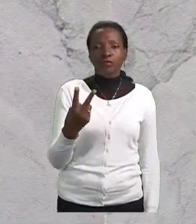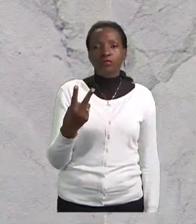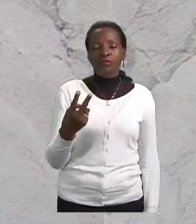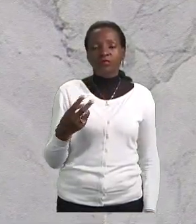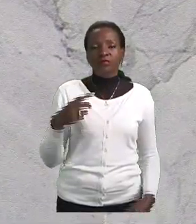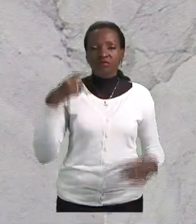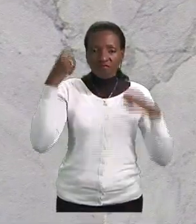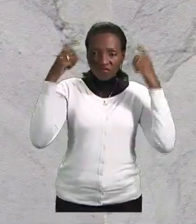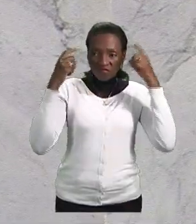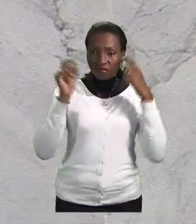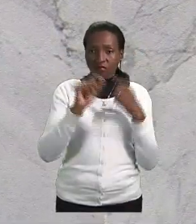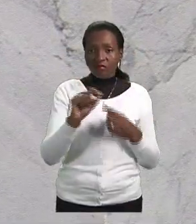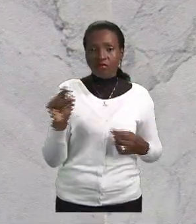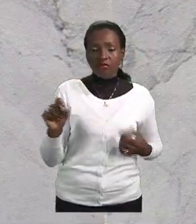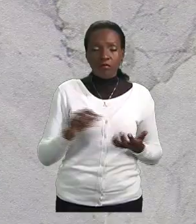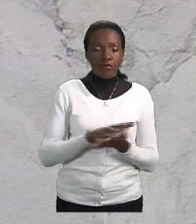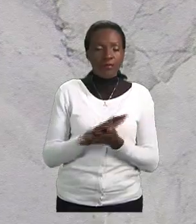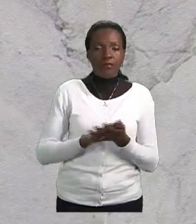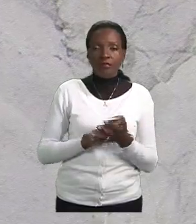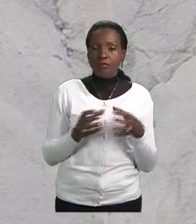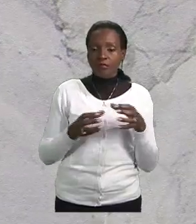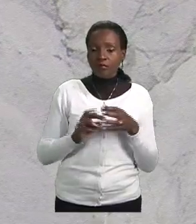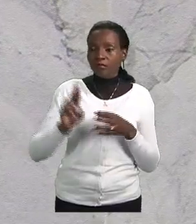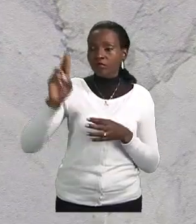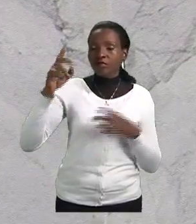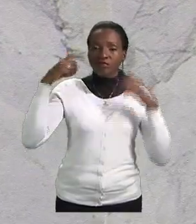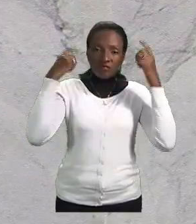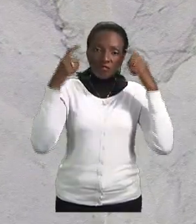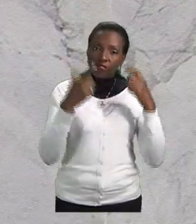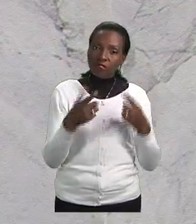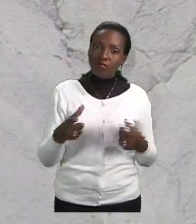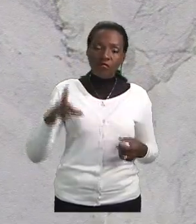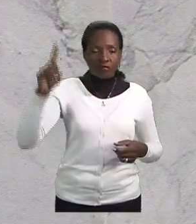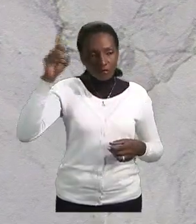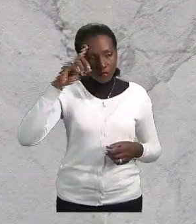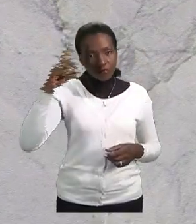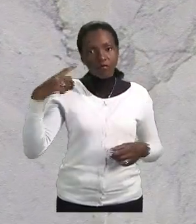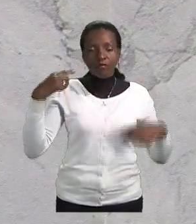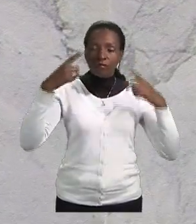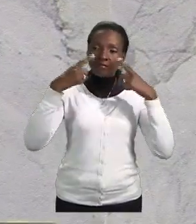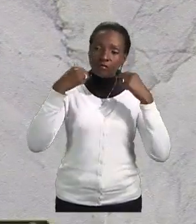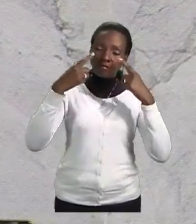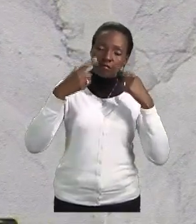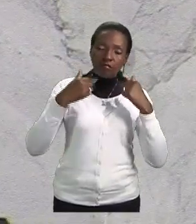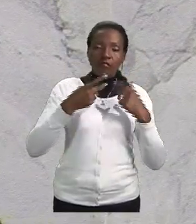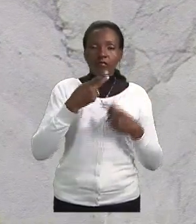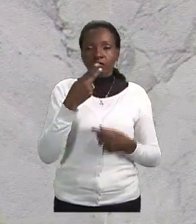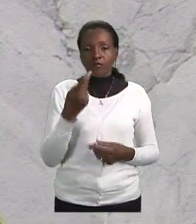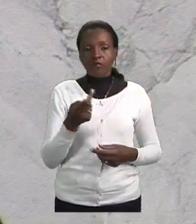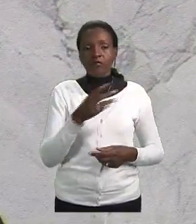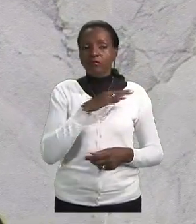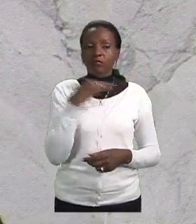estão preocupados com isso e nós aqui diariamente estamos aqui lamentando e chorando a morte de policiais militares